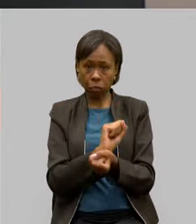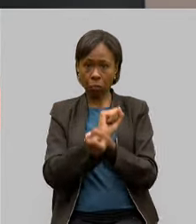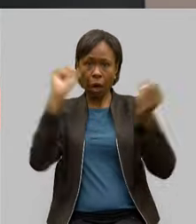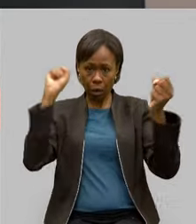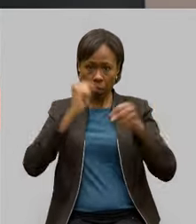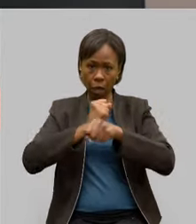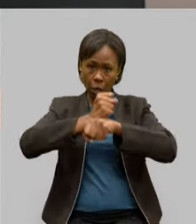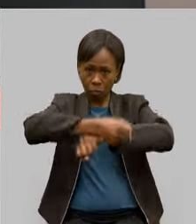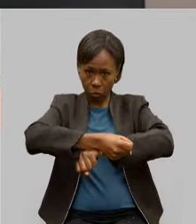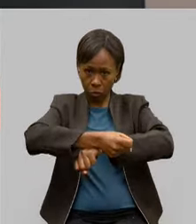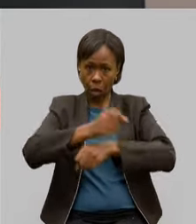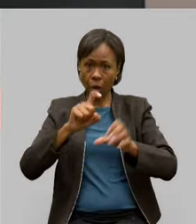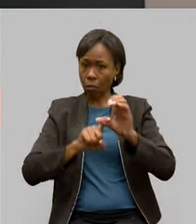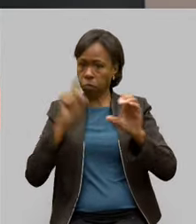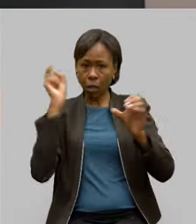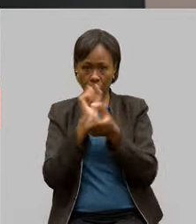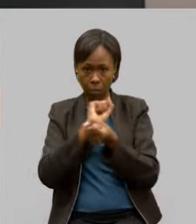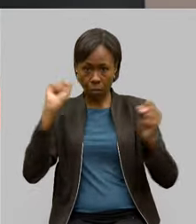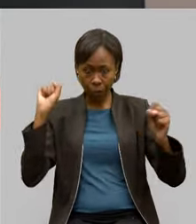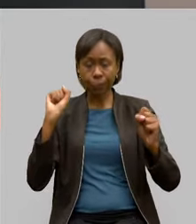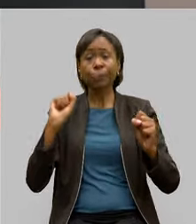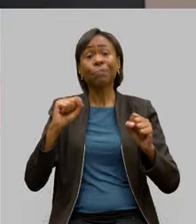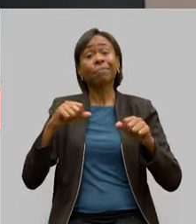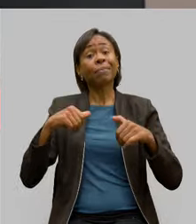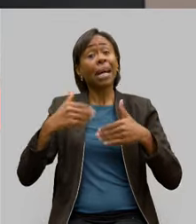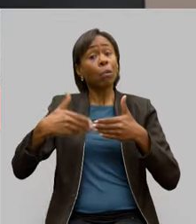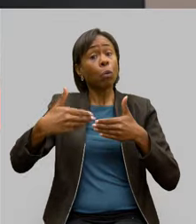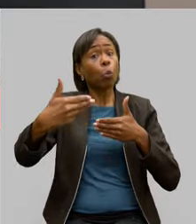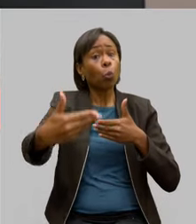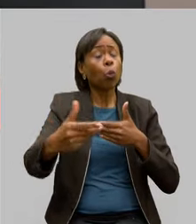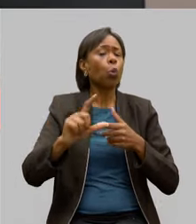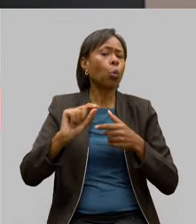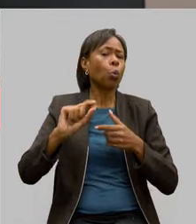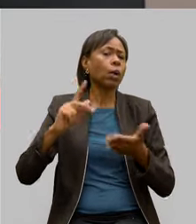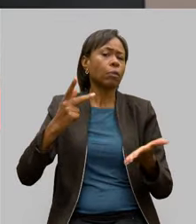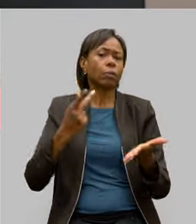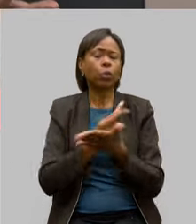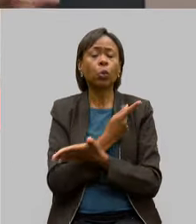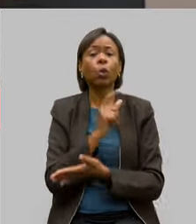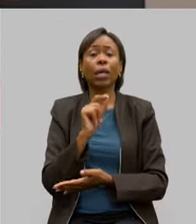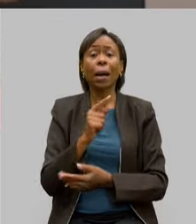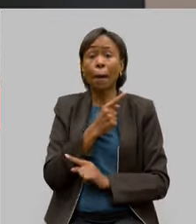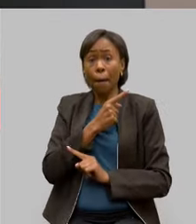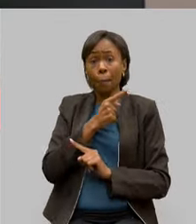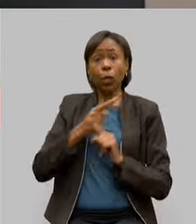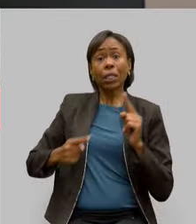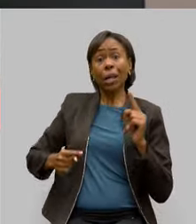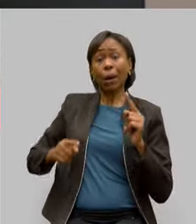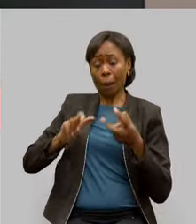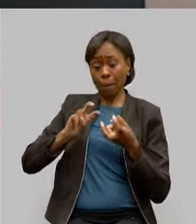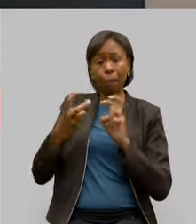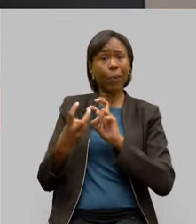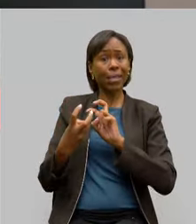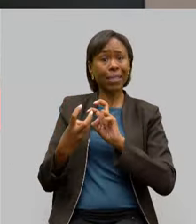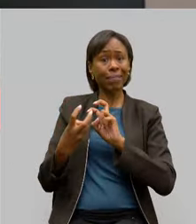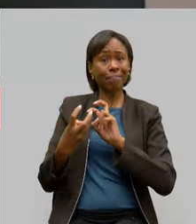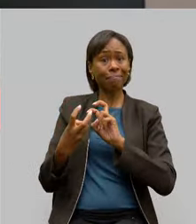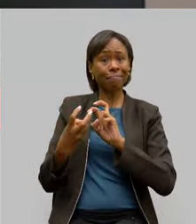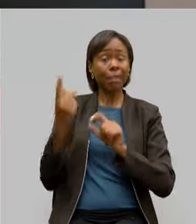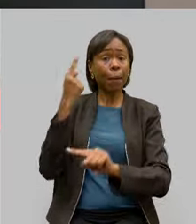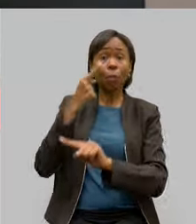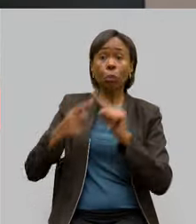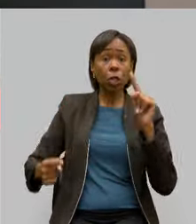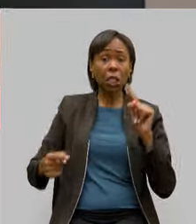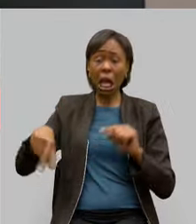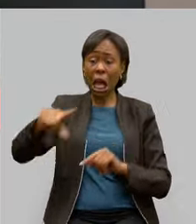da escravidão a gente teve o a proibição da capoeira porque eles queriam uma forma de continuar